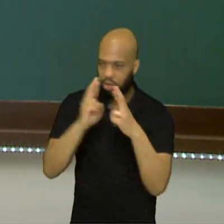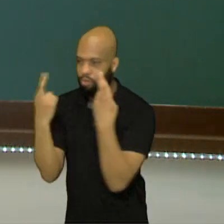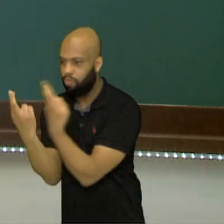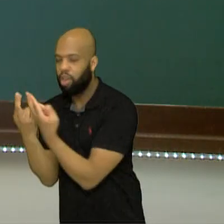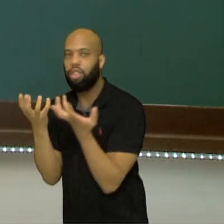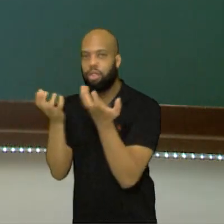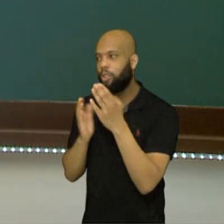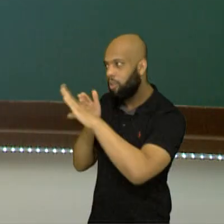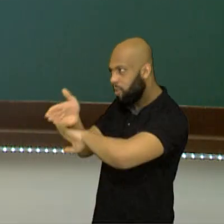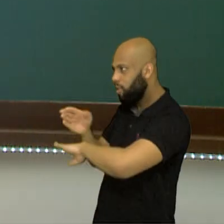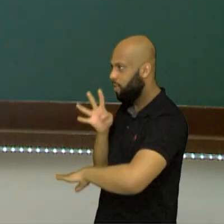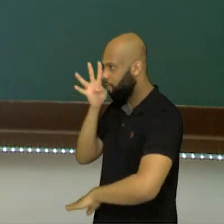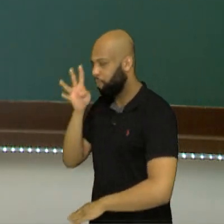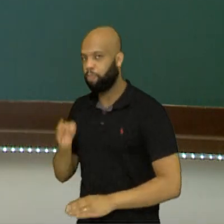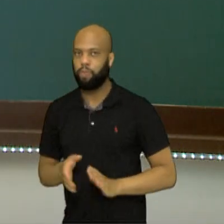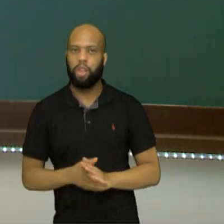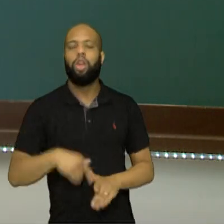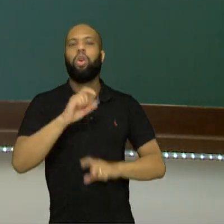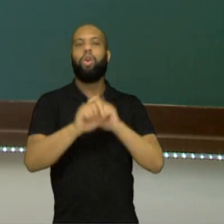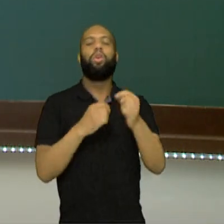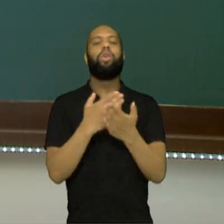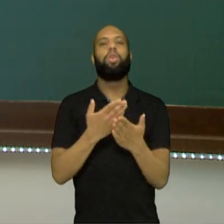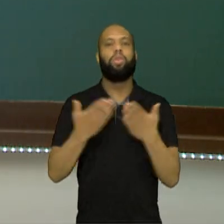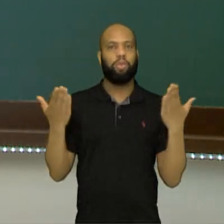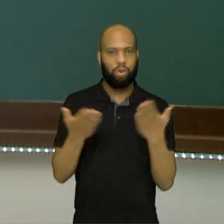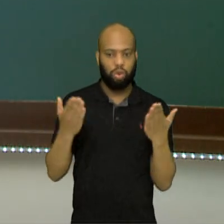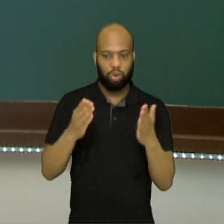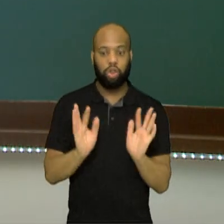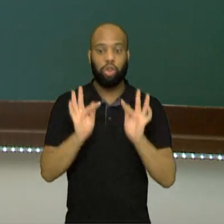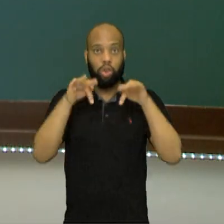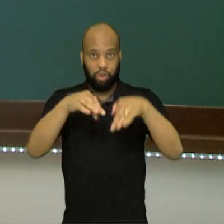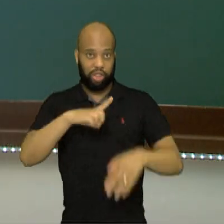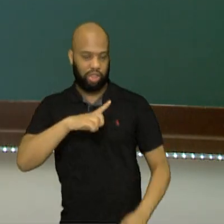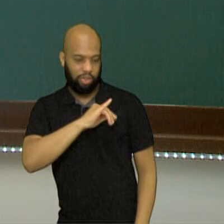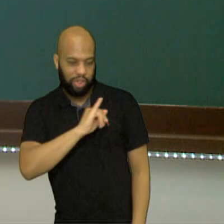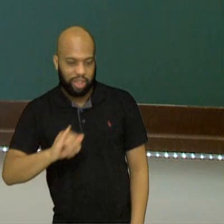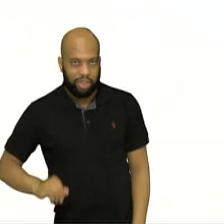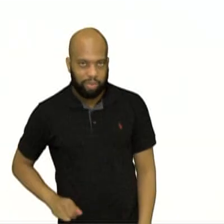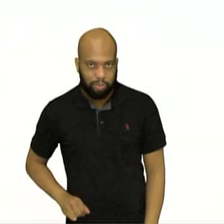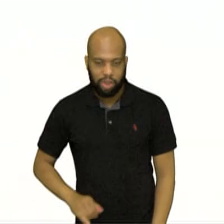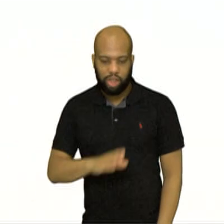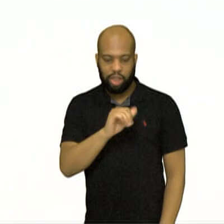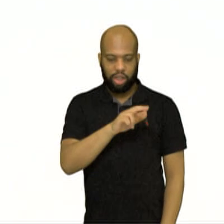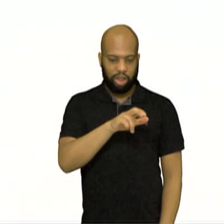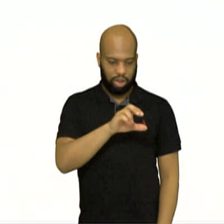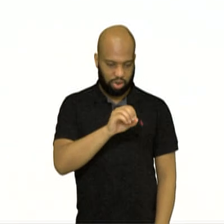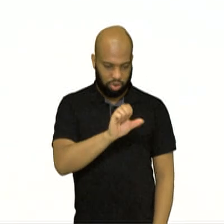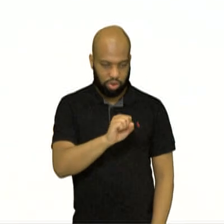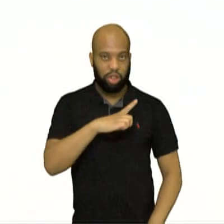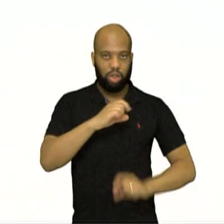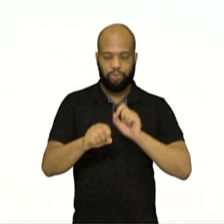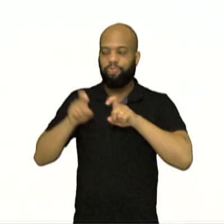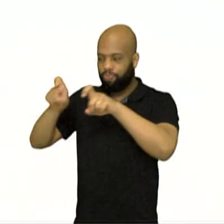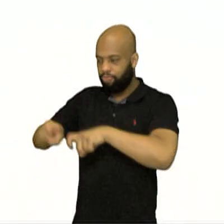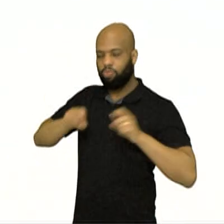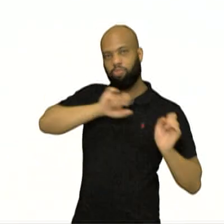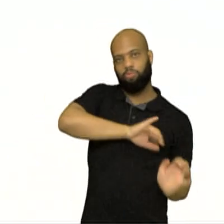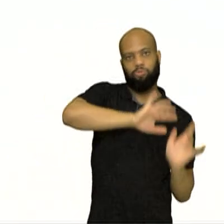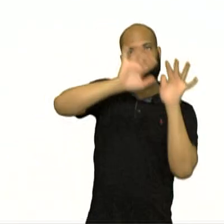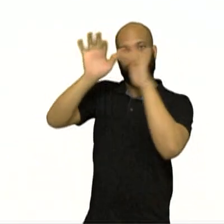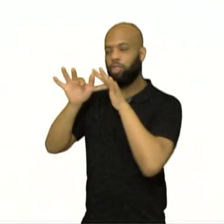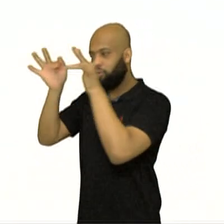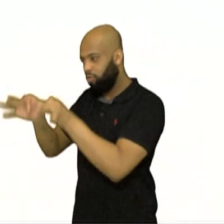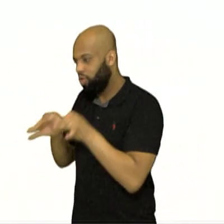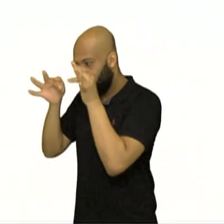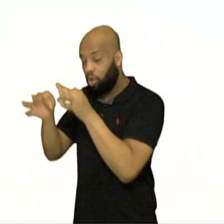importantes. Então, o que a gente viu nesta aula? Com o fim do Império de Carlos Magno, vai se acentuar o processo de ruralização e de feudalização da